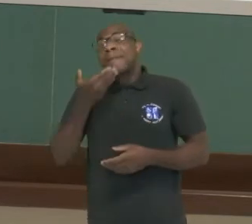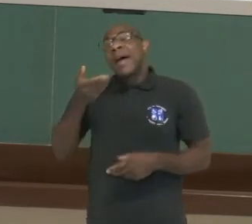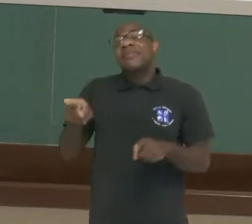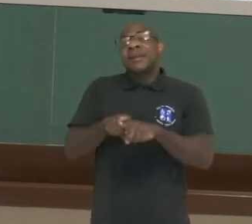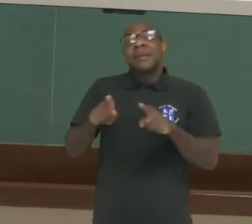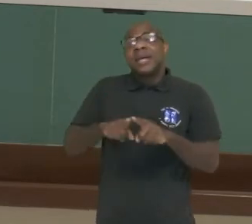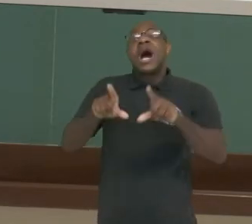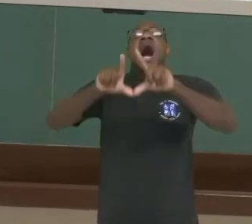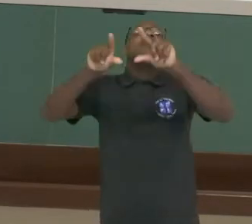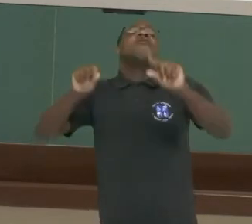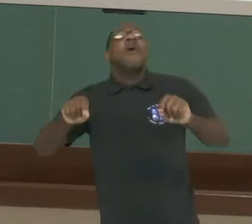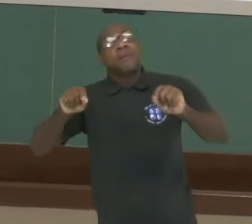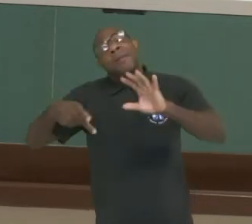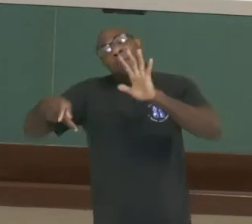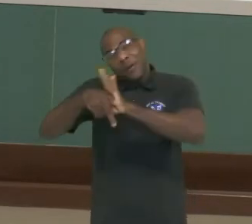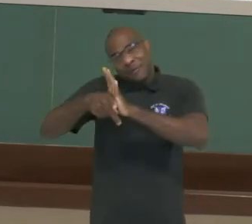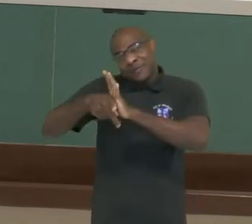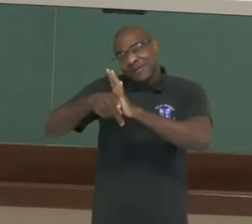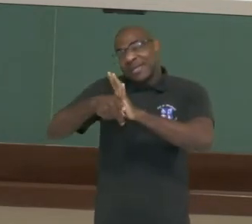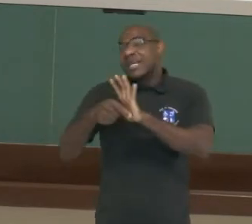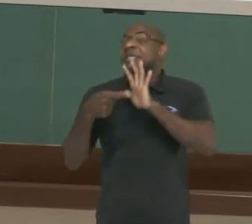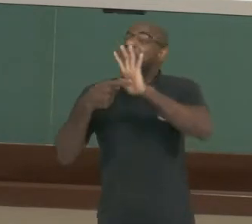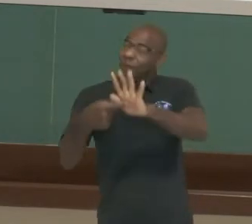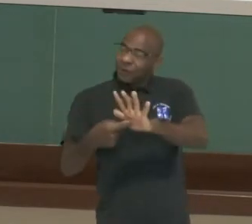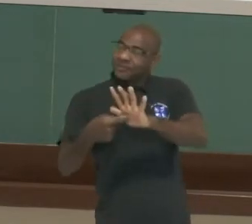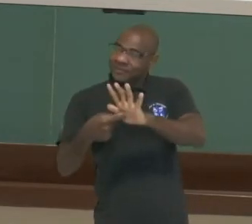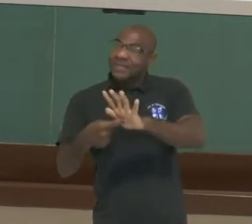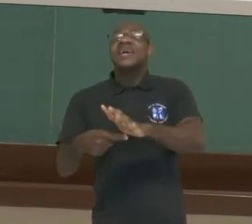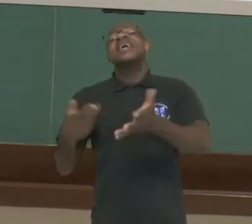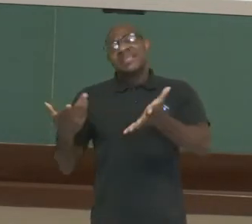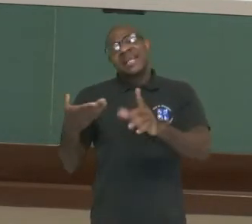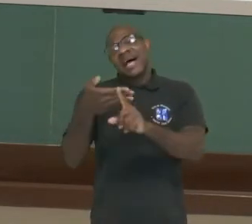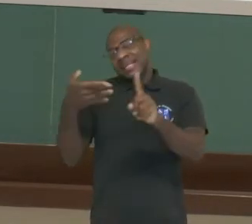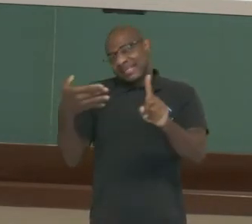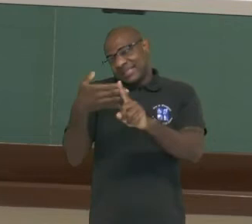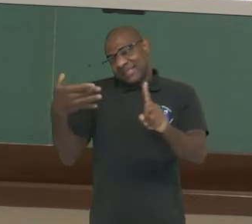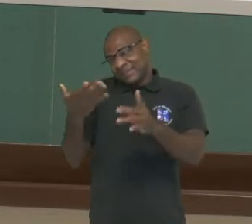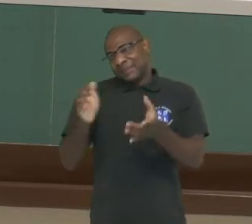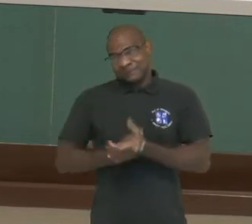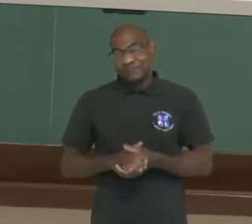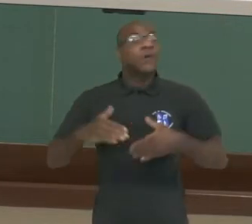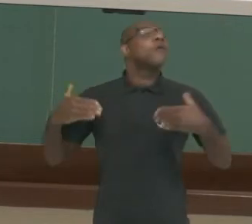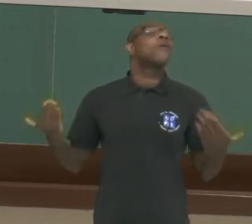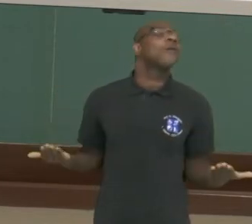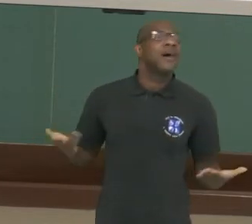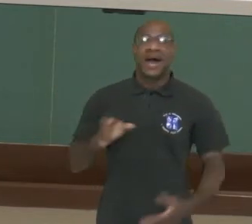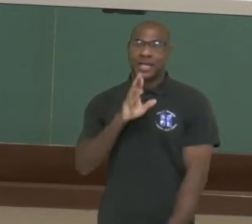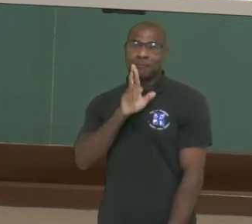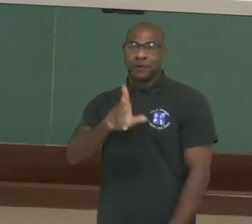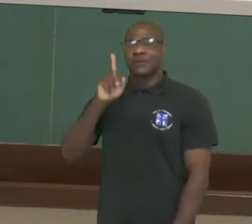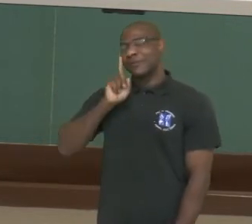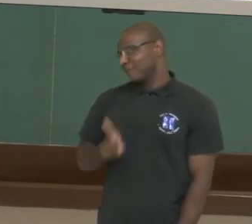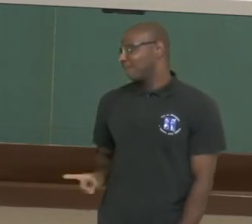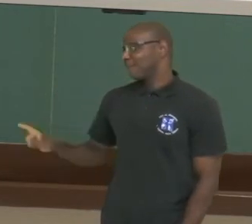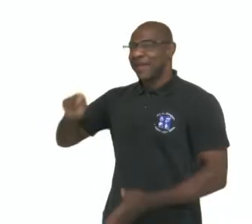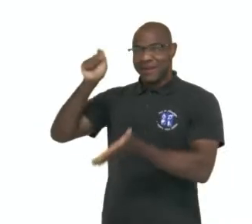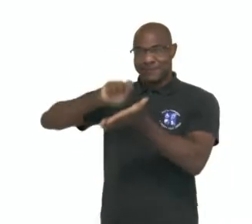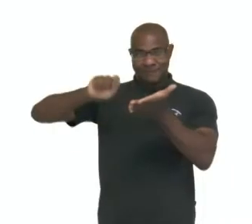fórmula cariótipica que essa síndrome representa. Vamos à resposta, anotem